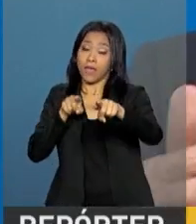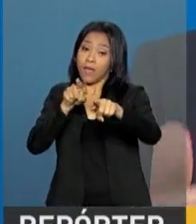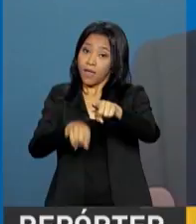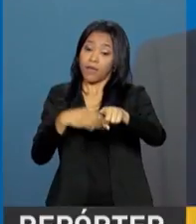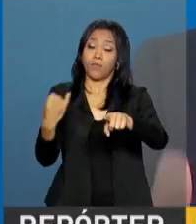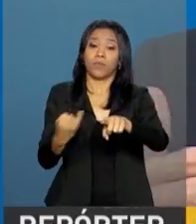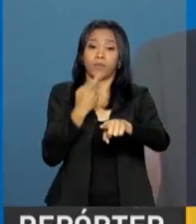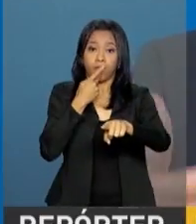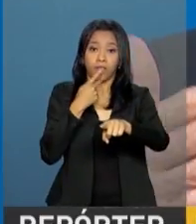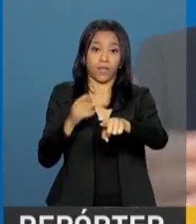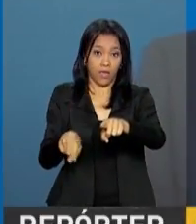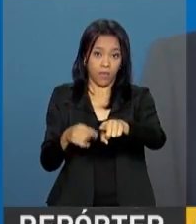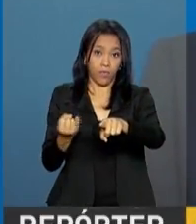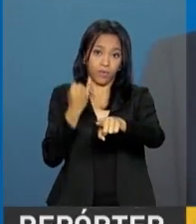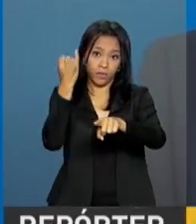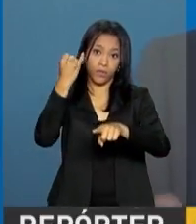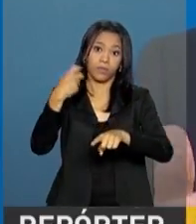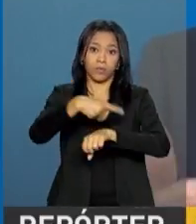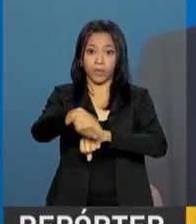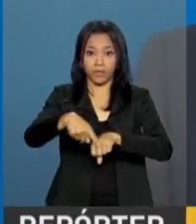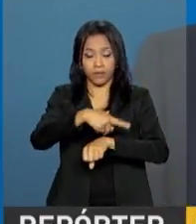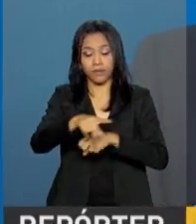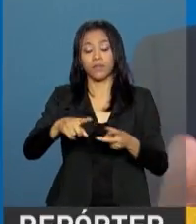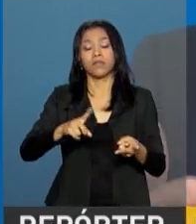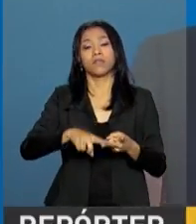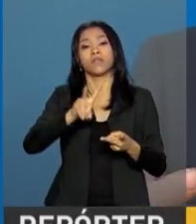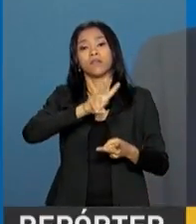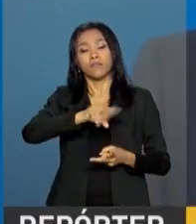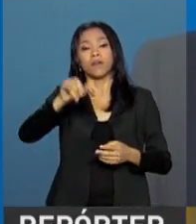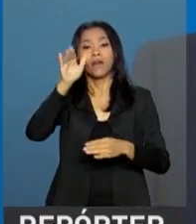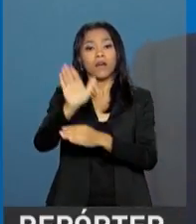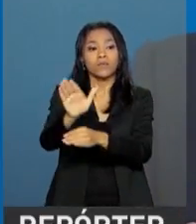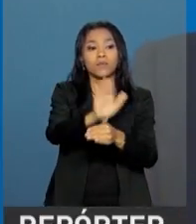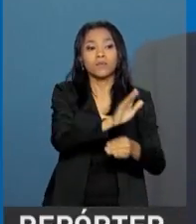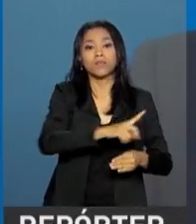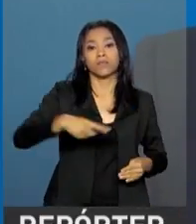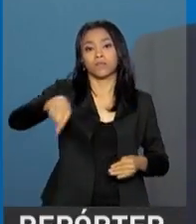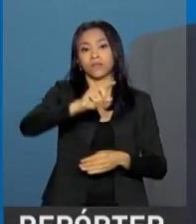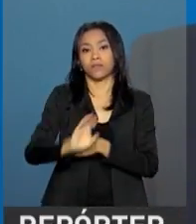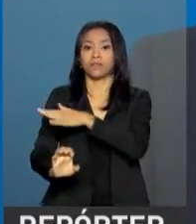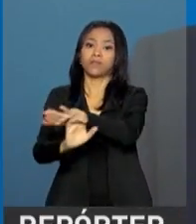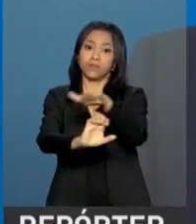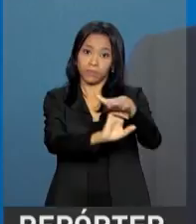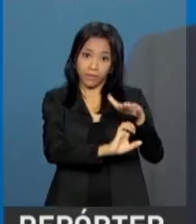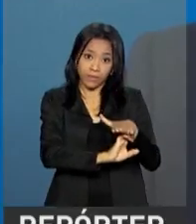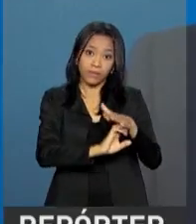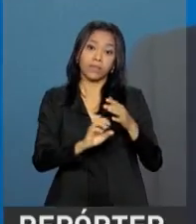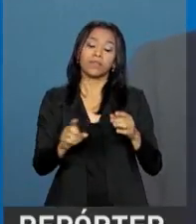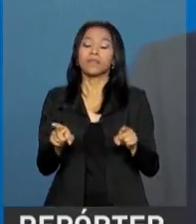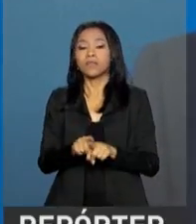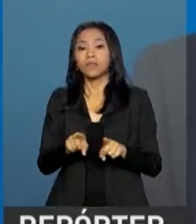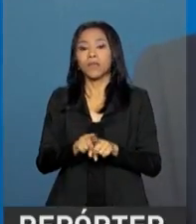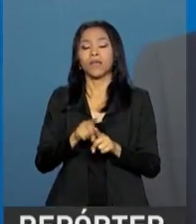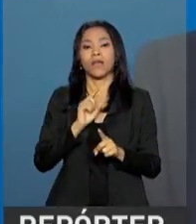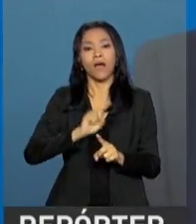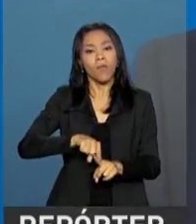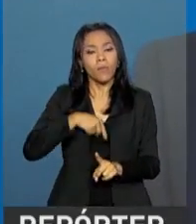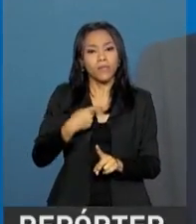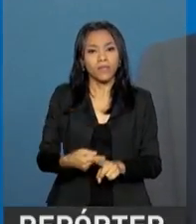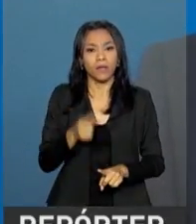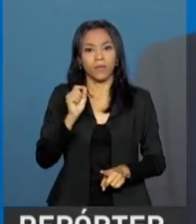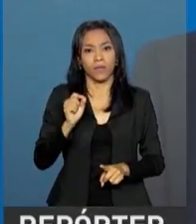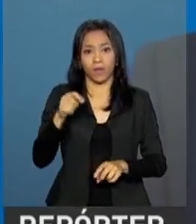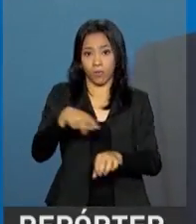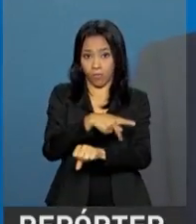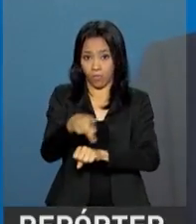copa se limitar a vida das empresas e em conseqüência das pessoas e aumentar em última análise da capacidade do